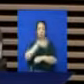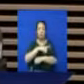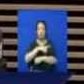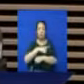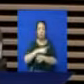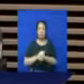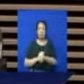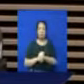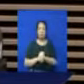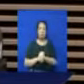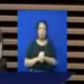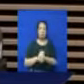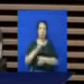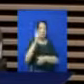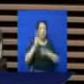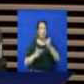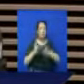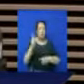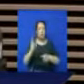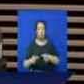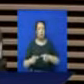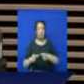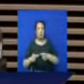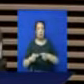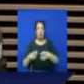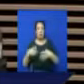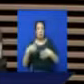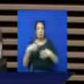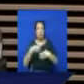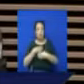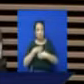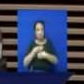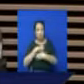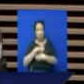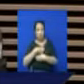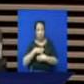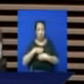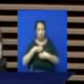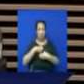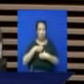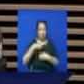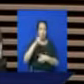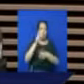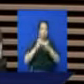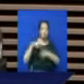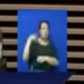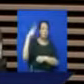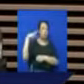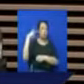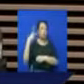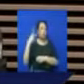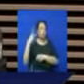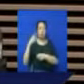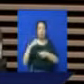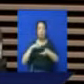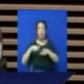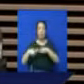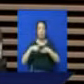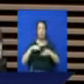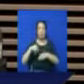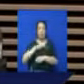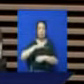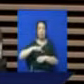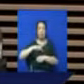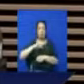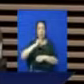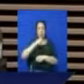por mais que os legisladores e os executivos façam, o povo estará sempre insatisfeito. Mas quando nós buscarmos